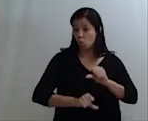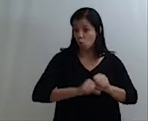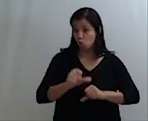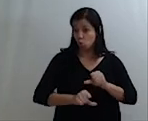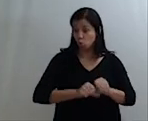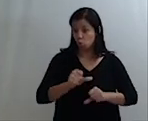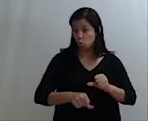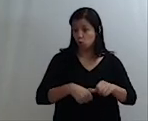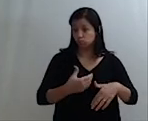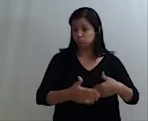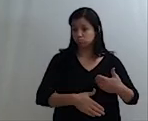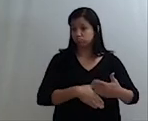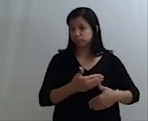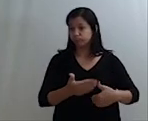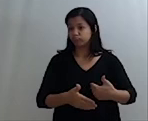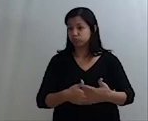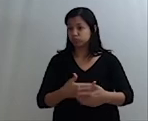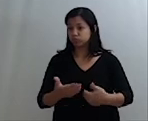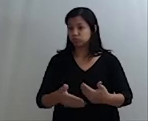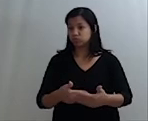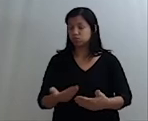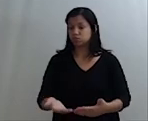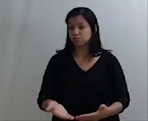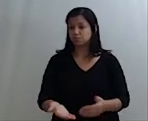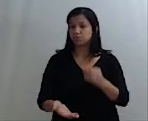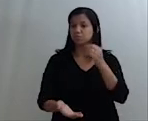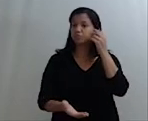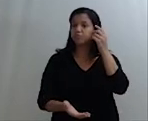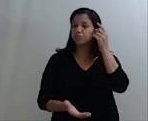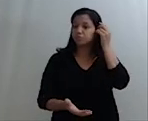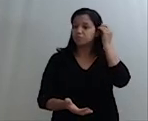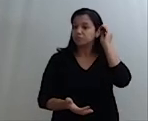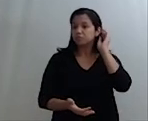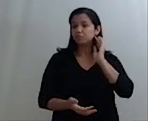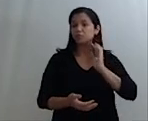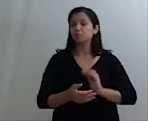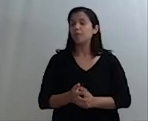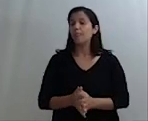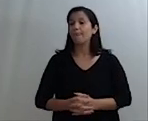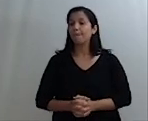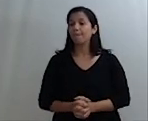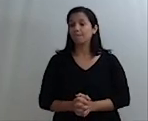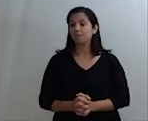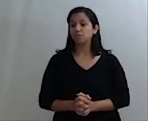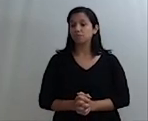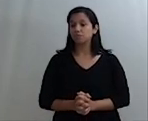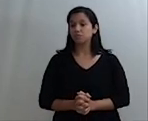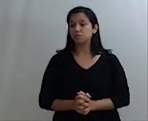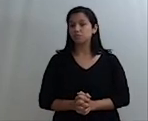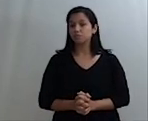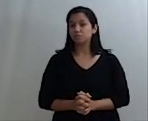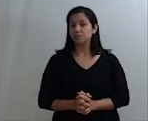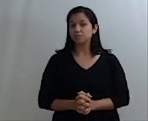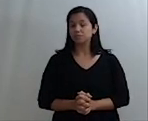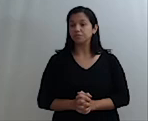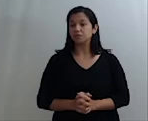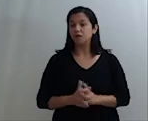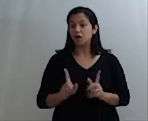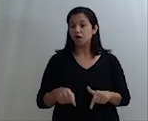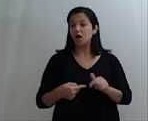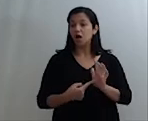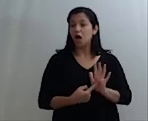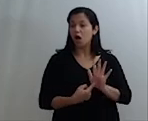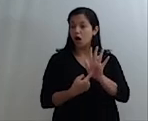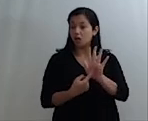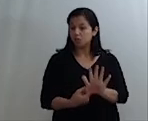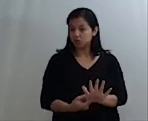fatos excelências com a a a apresentação da denúncia pelo Ministério